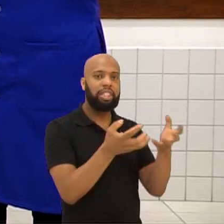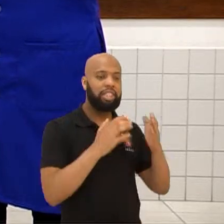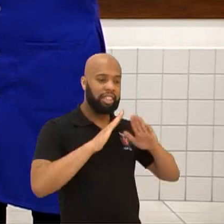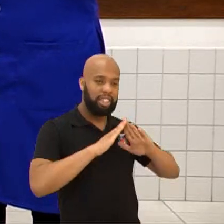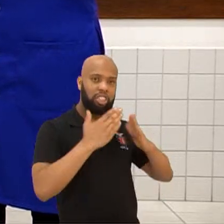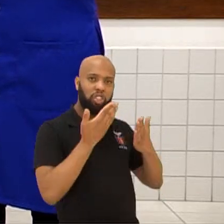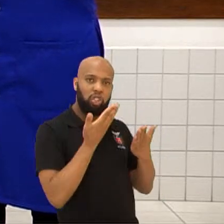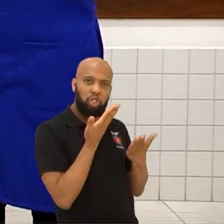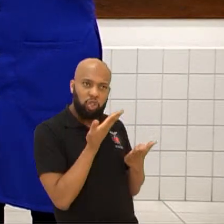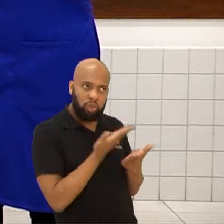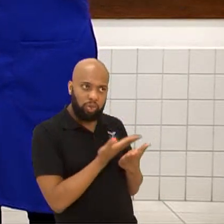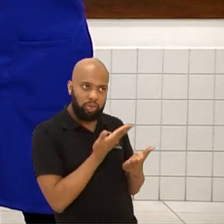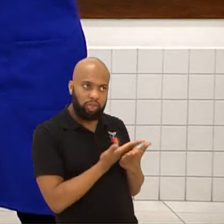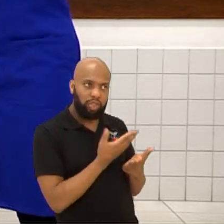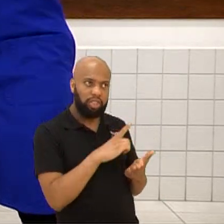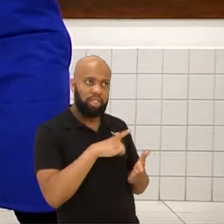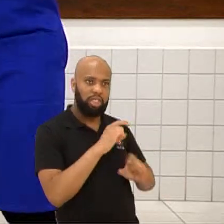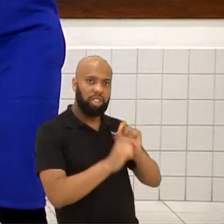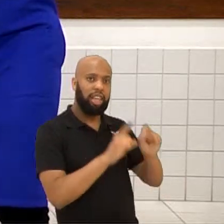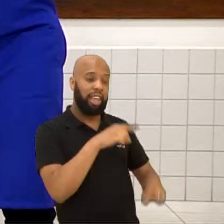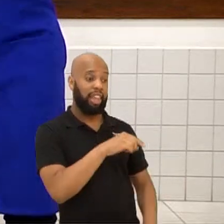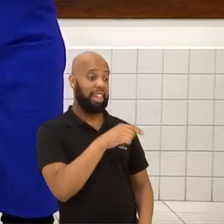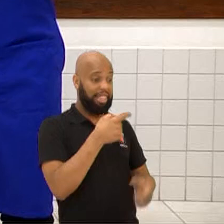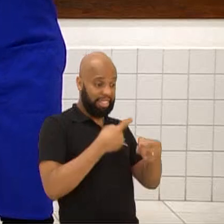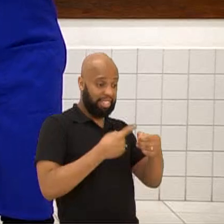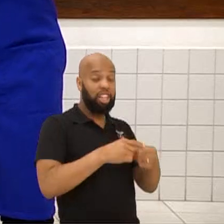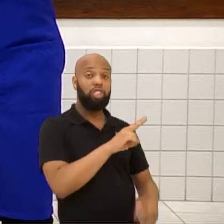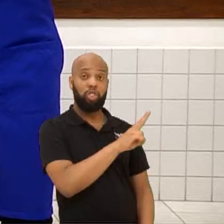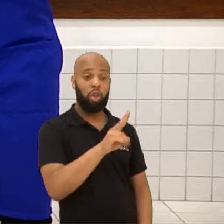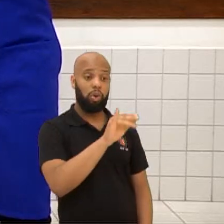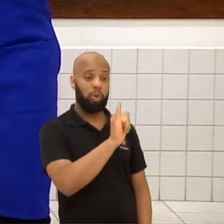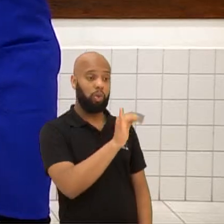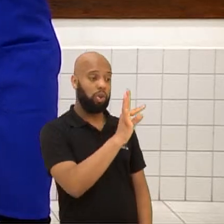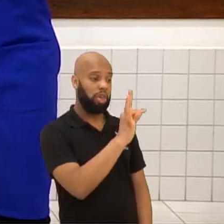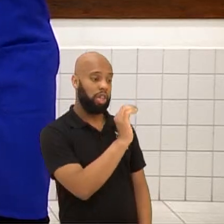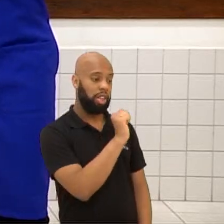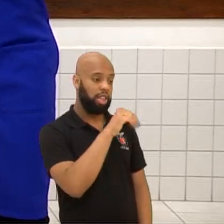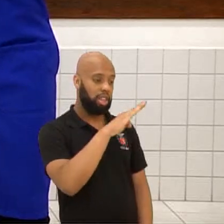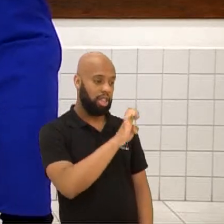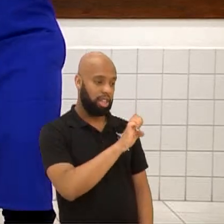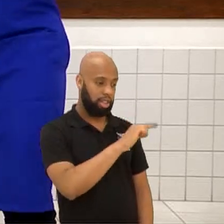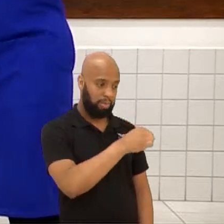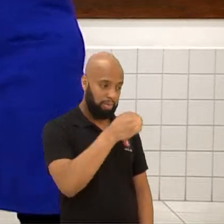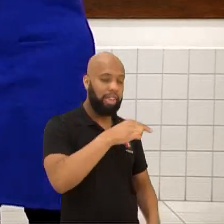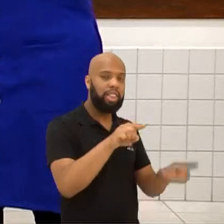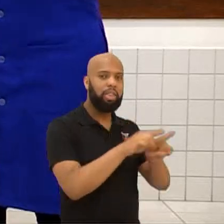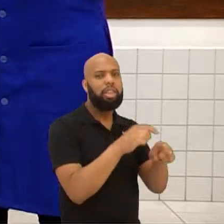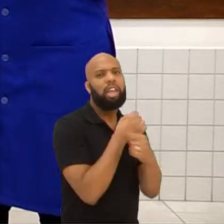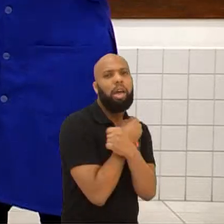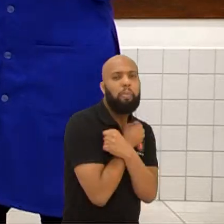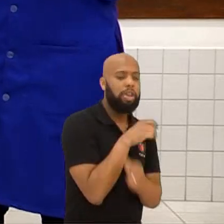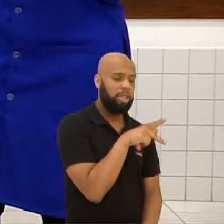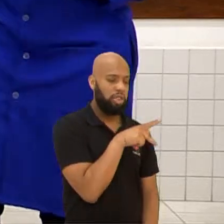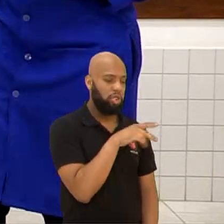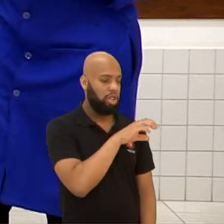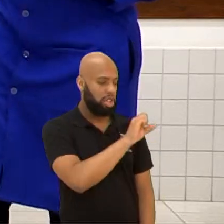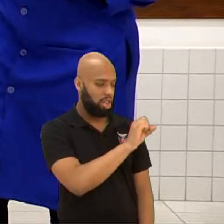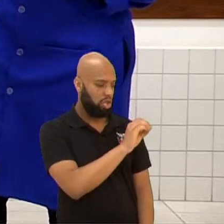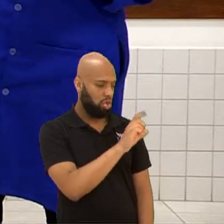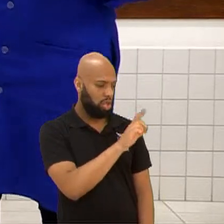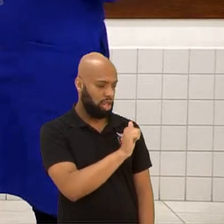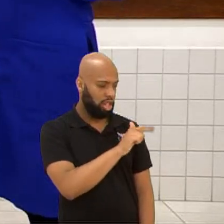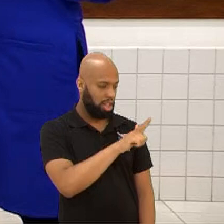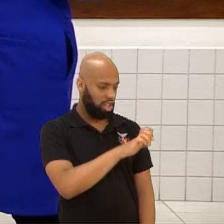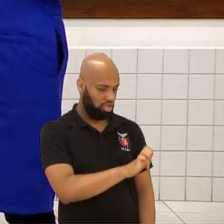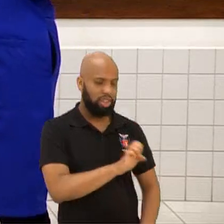Jampero Monasti, de Itambé, né? Para a minha professora Solange. Um abraço, professora. E aí,